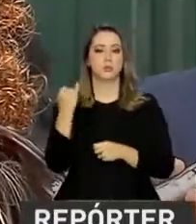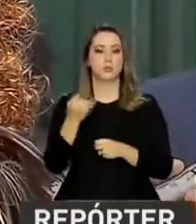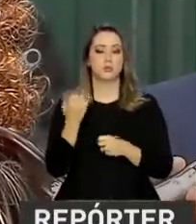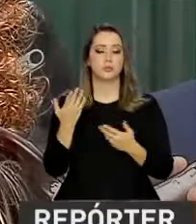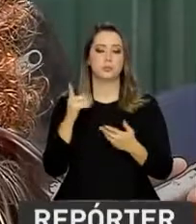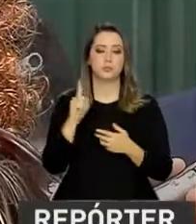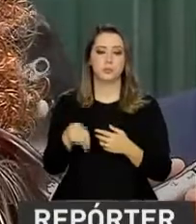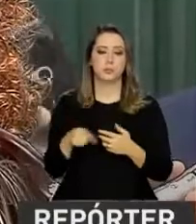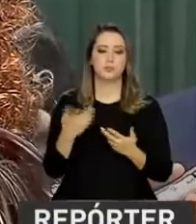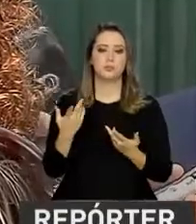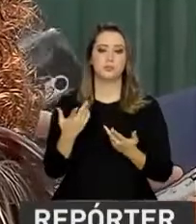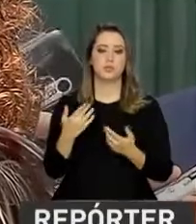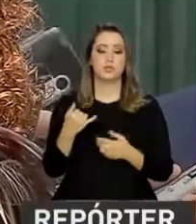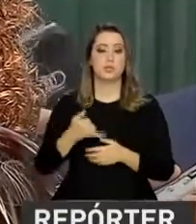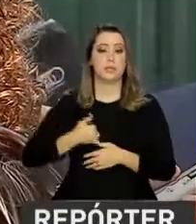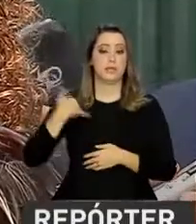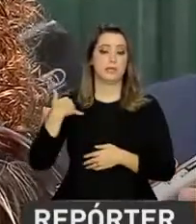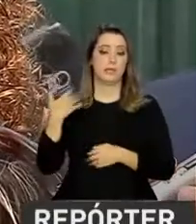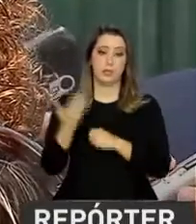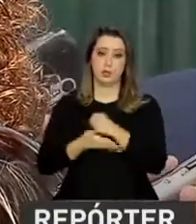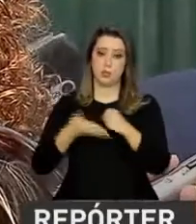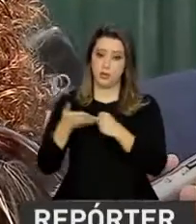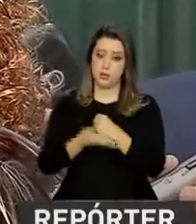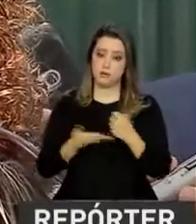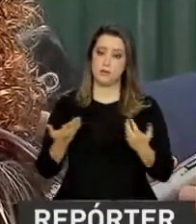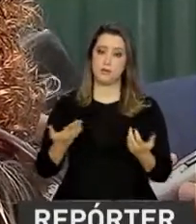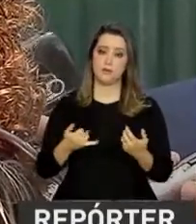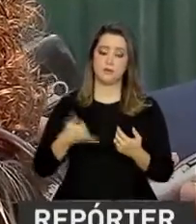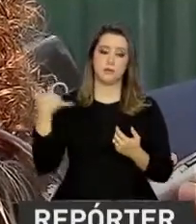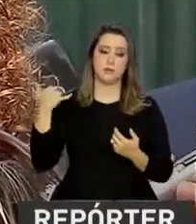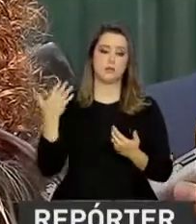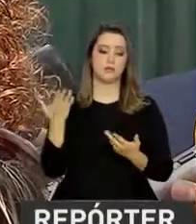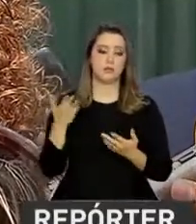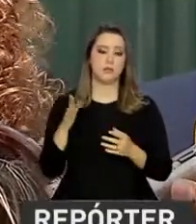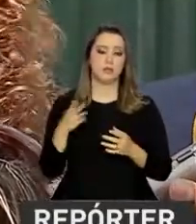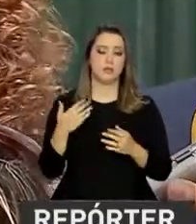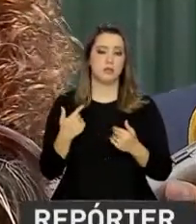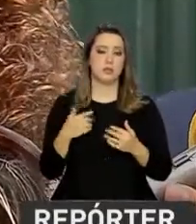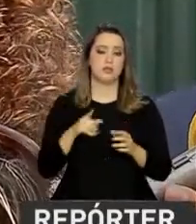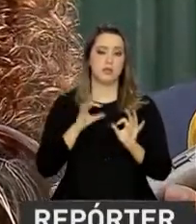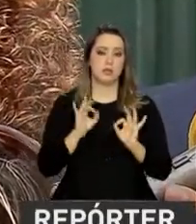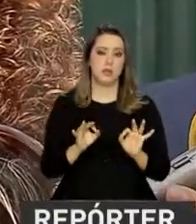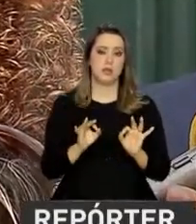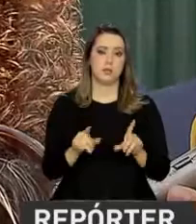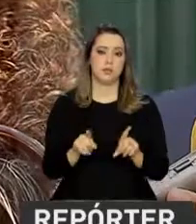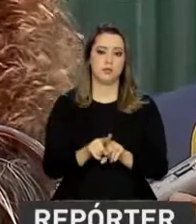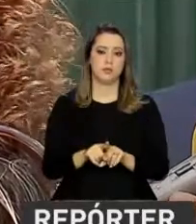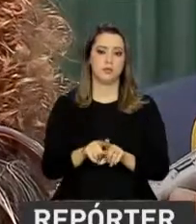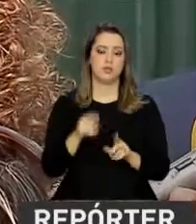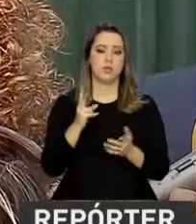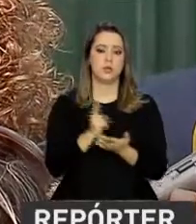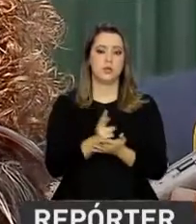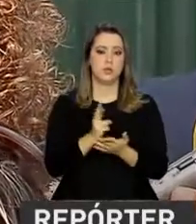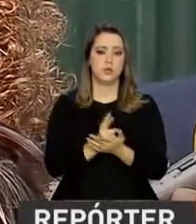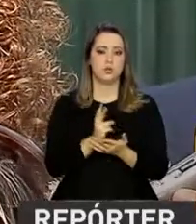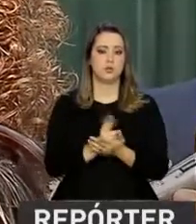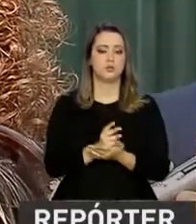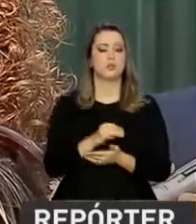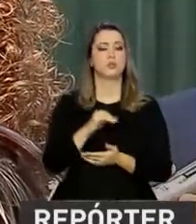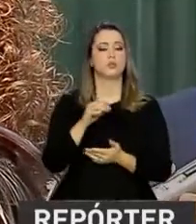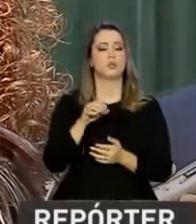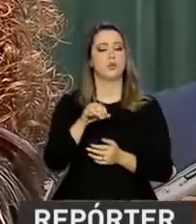aqui é a idade mínima estabelecer uma idade mínima estabelecida e um mesmo regime previdenciário